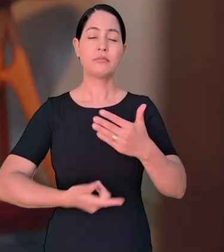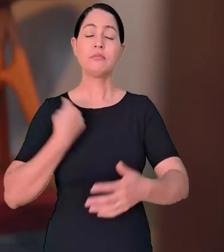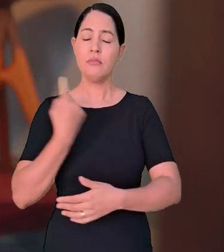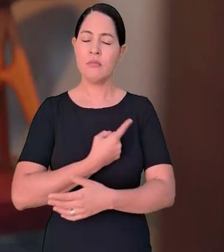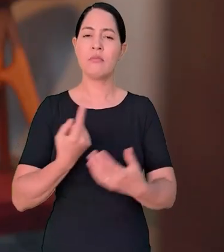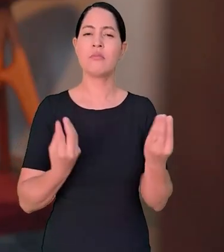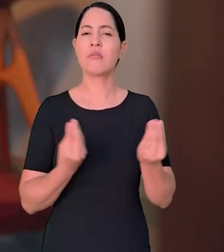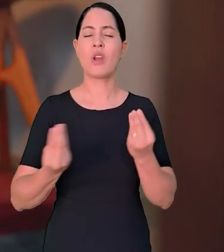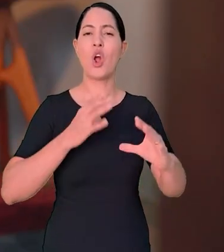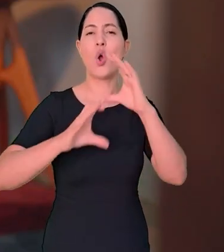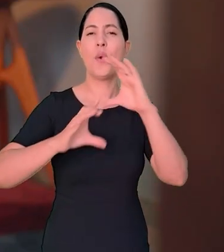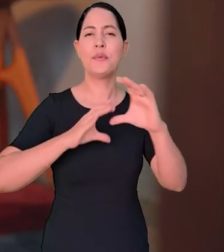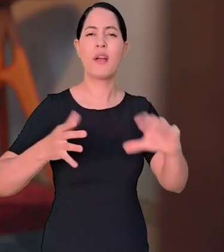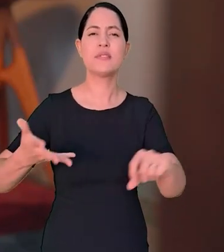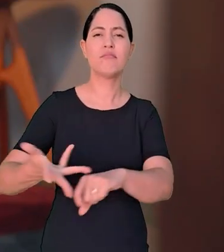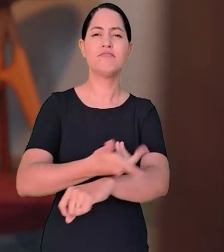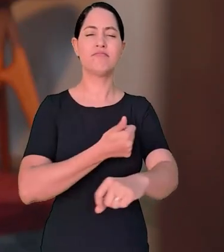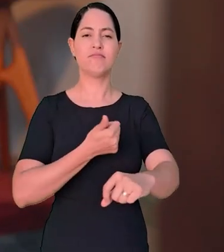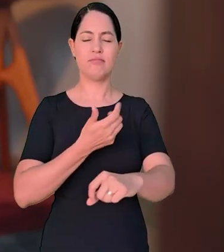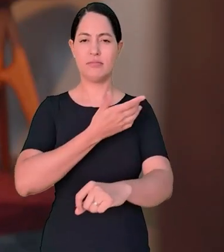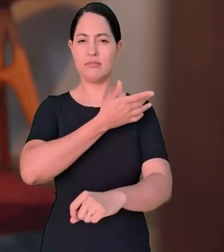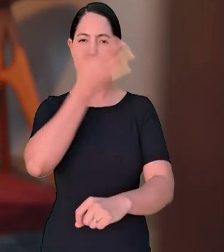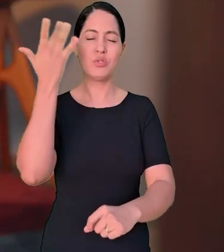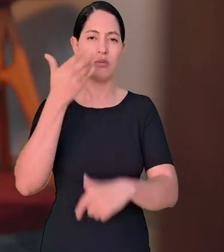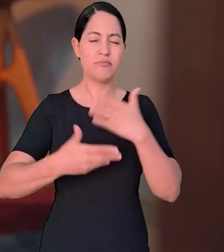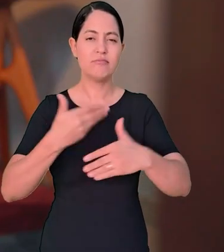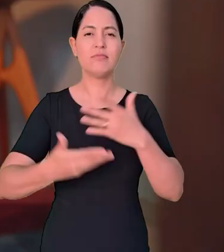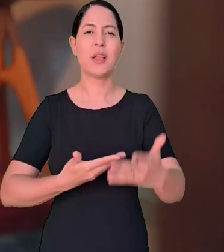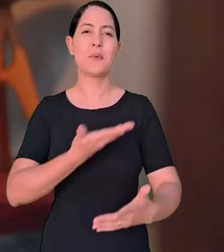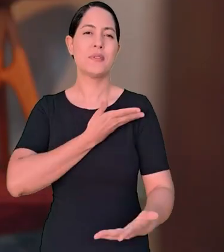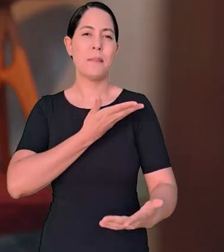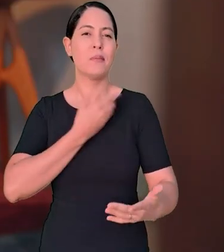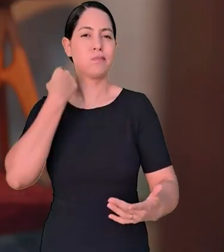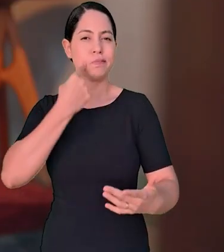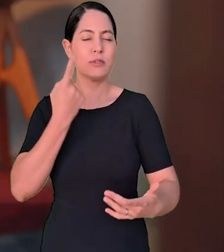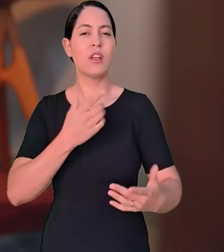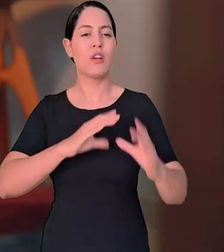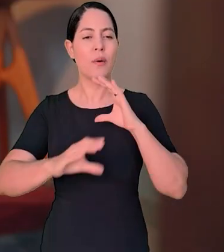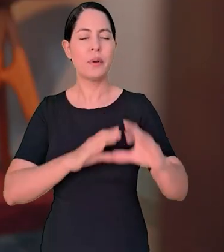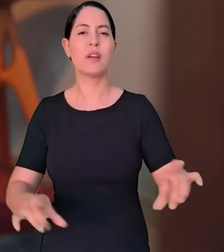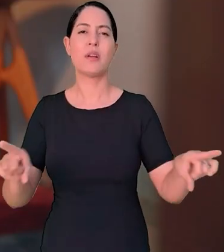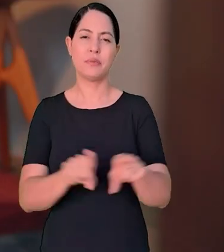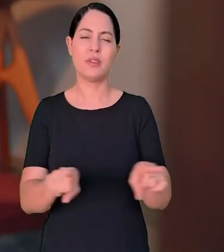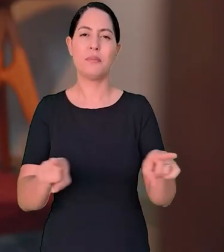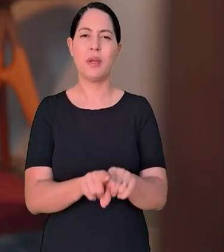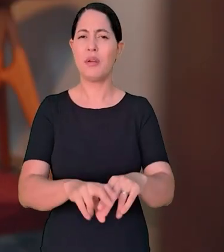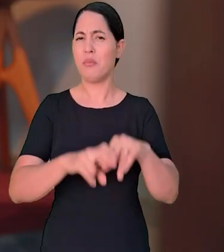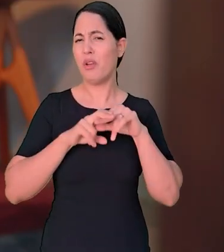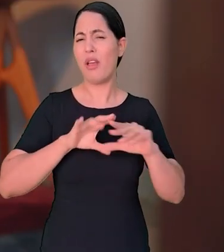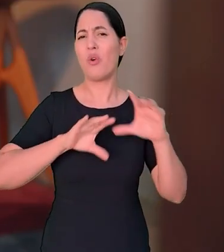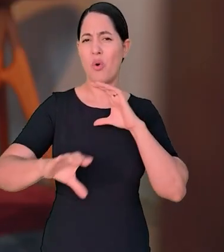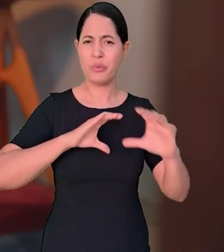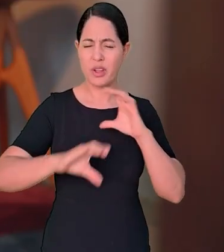desenvolver as suas formas de comunicação com o seu público, com os colegas advogados, desenvolver a sua forma de comunicação para que essa forma